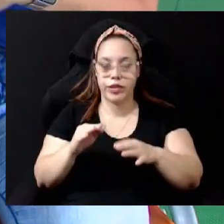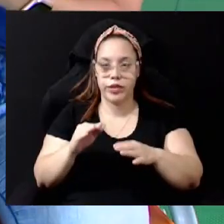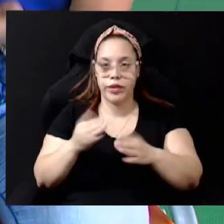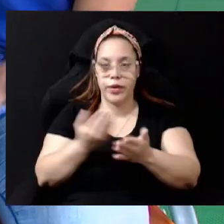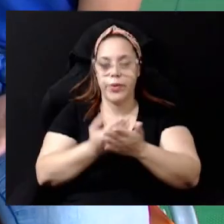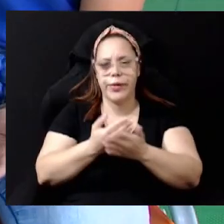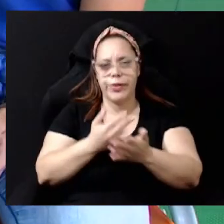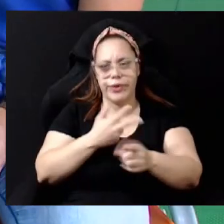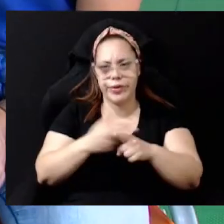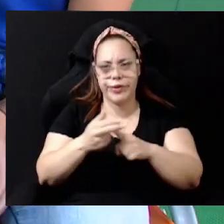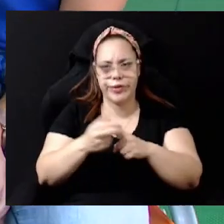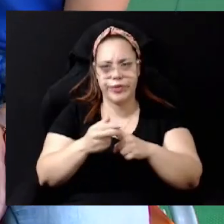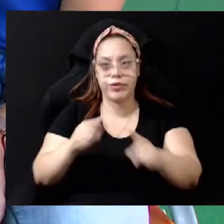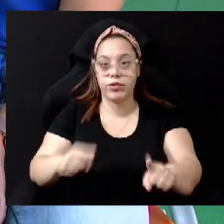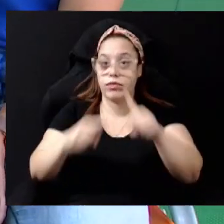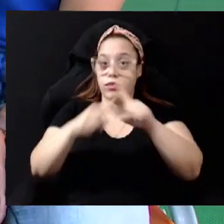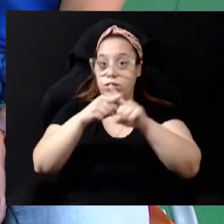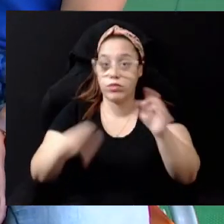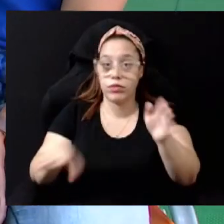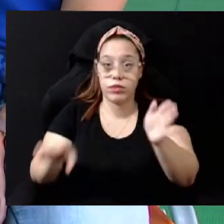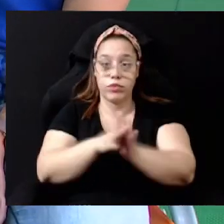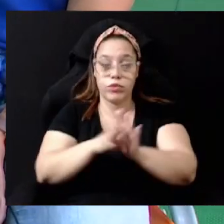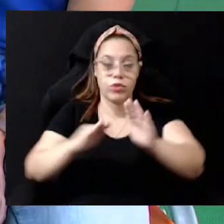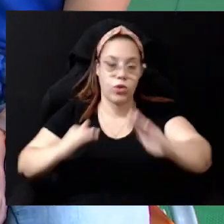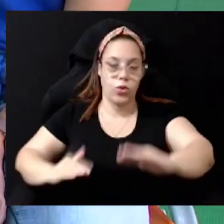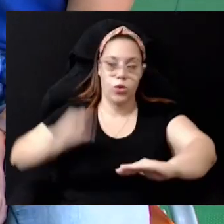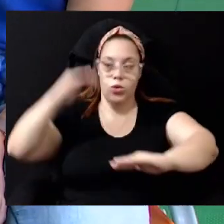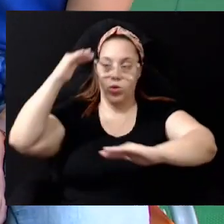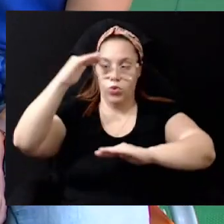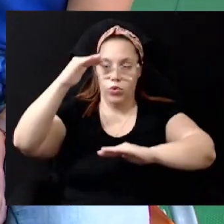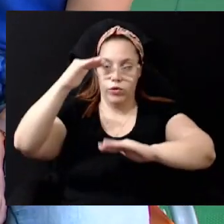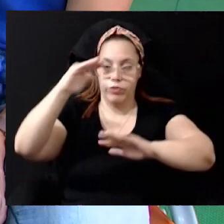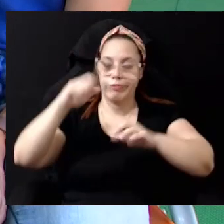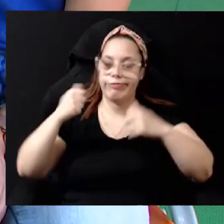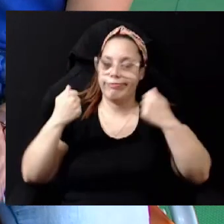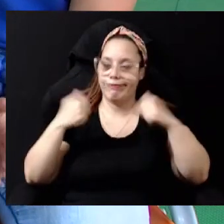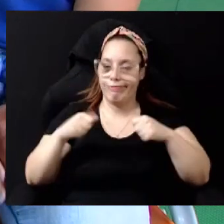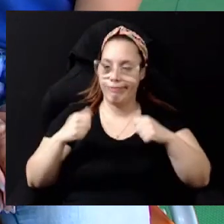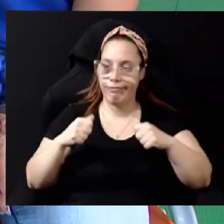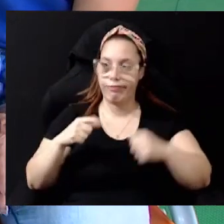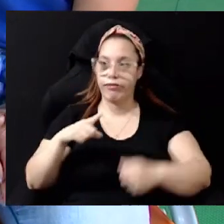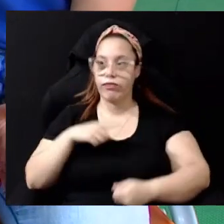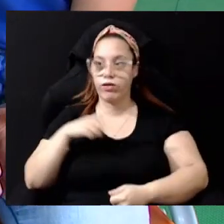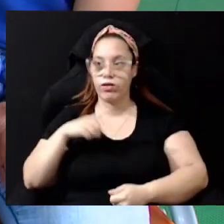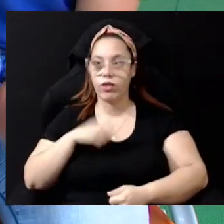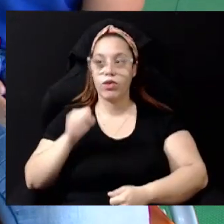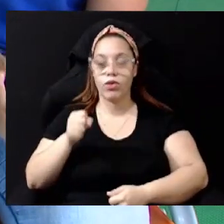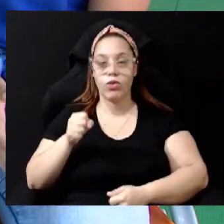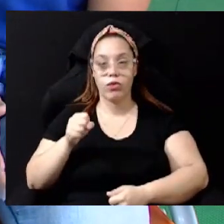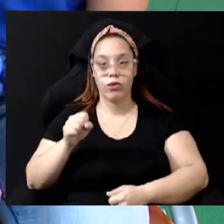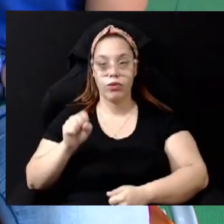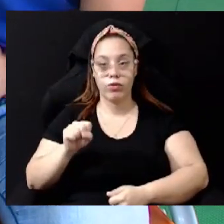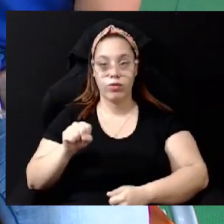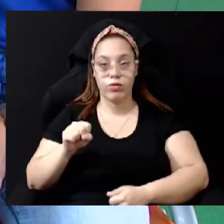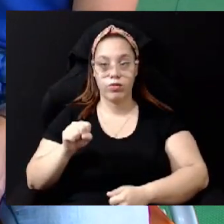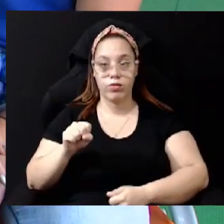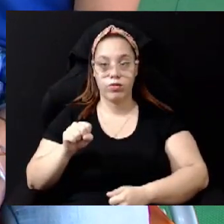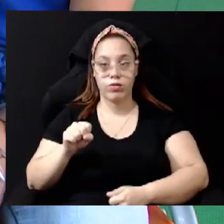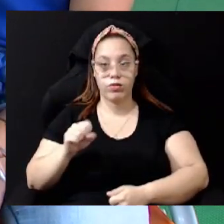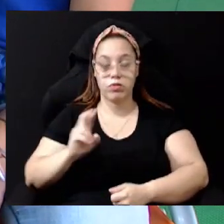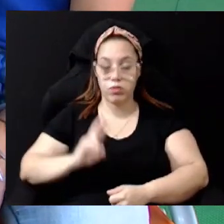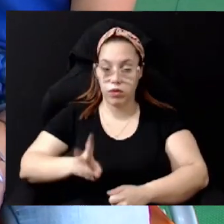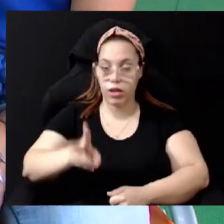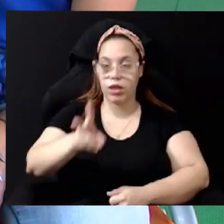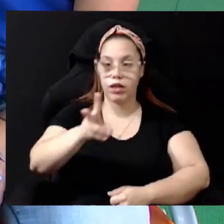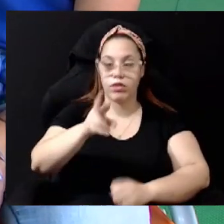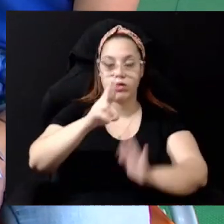física, ou é ganhar a competição, ou é chegar no nível mais alto, e para isso eles precisam ter, sim, a competência de seguir as